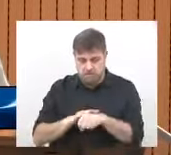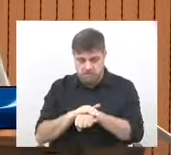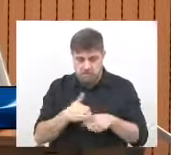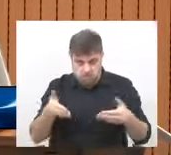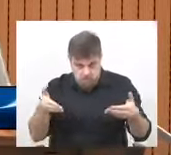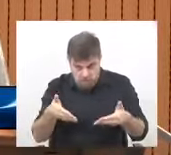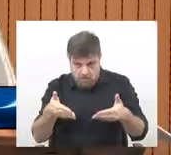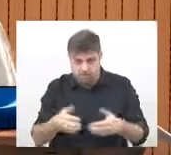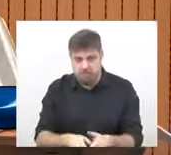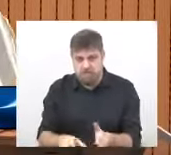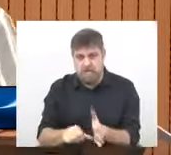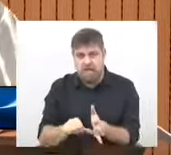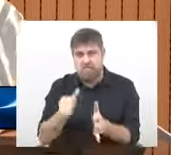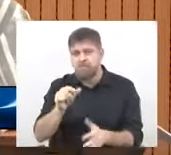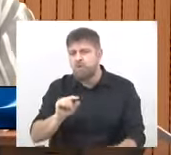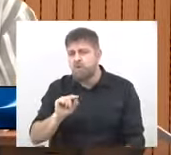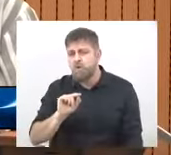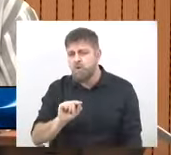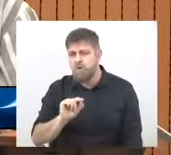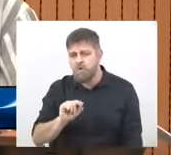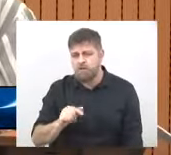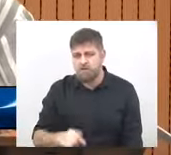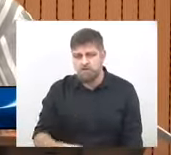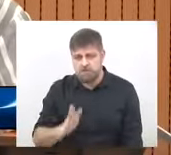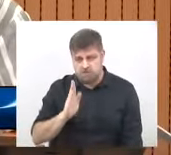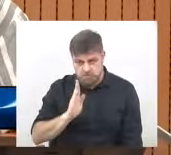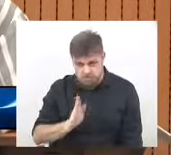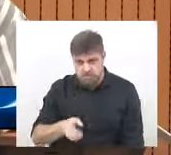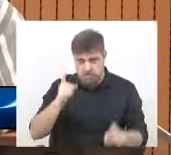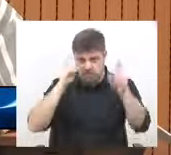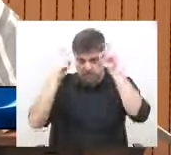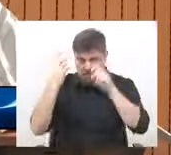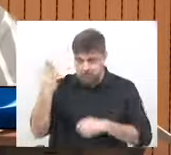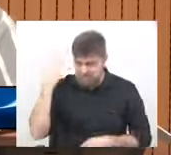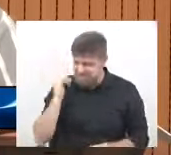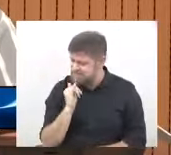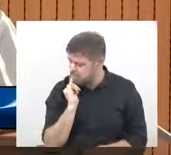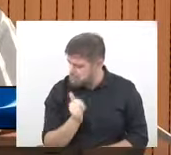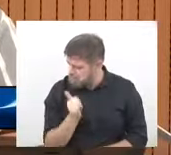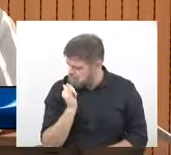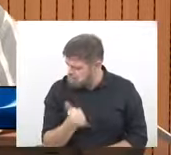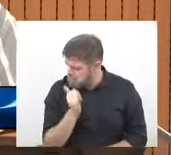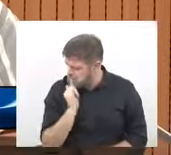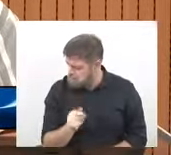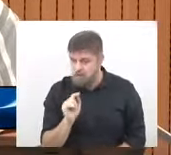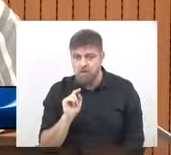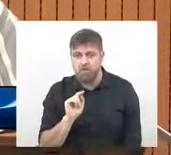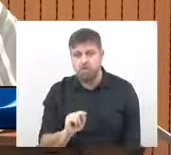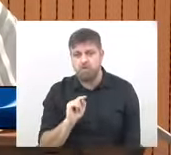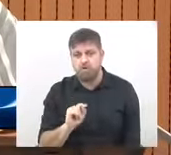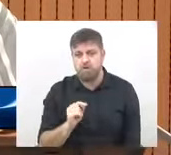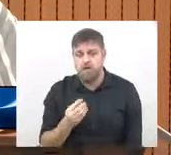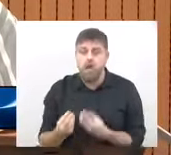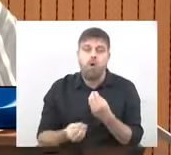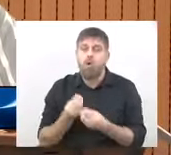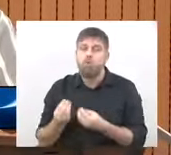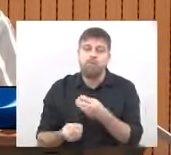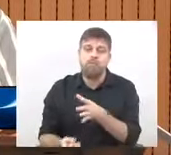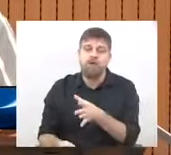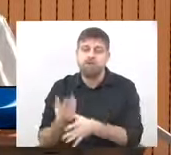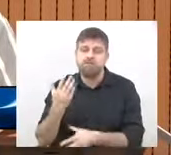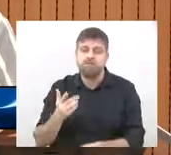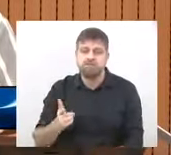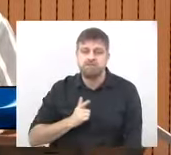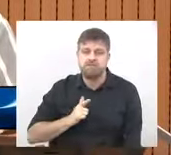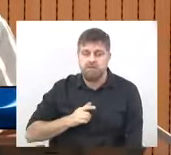hoje. A primeira questão foi uma questão que eu mencionei na reunião passada, que é a questão de como vai ser o